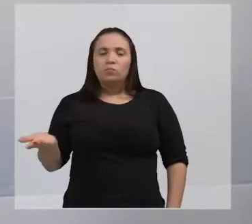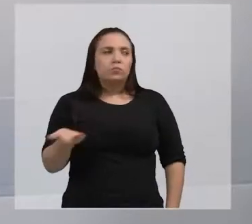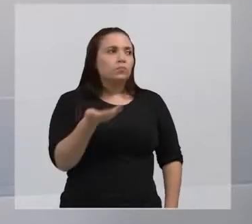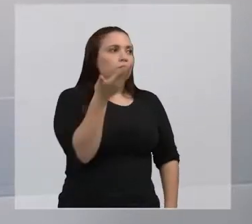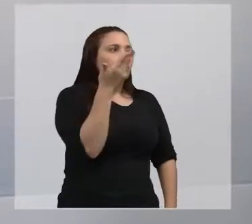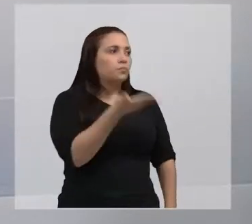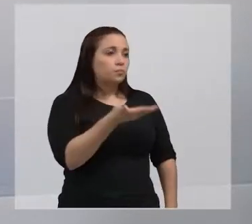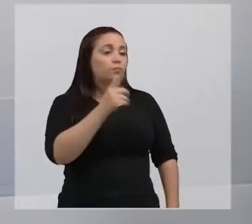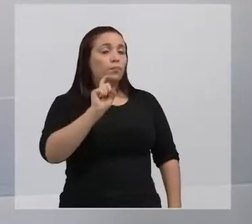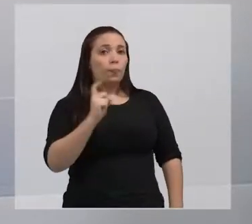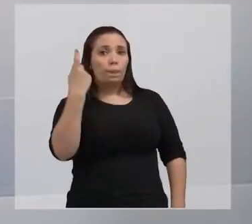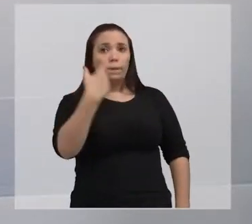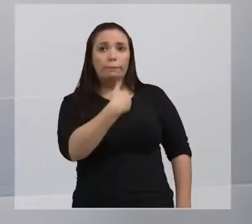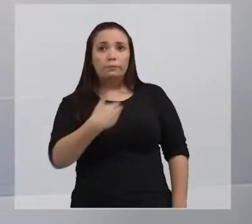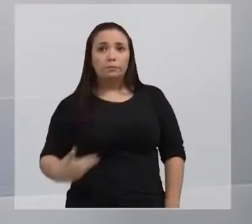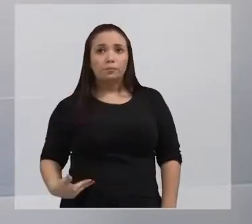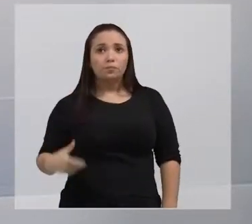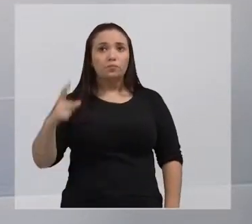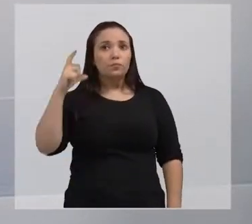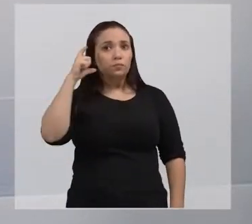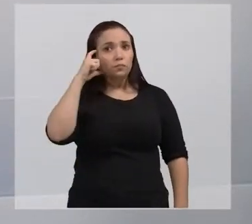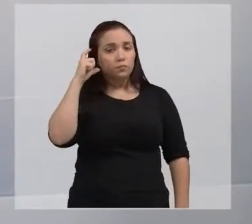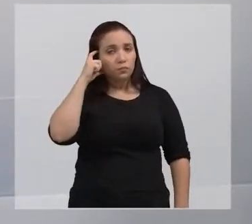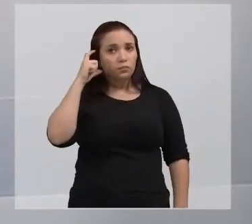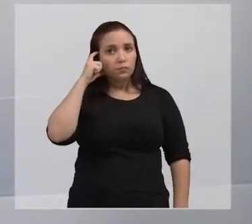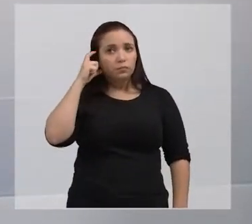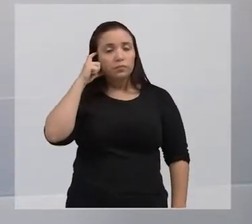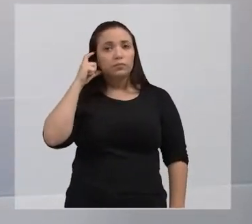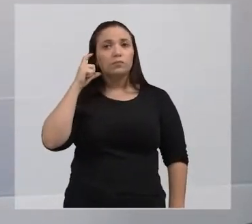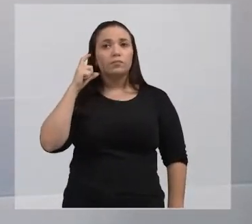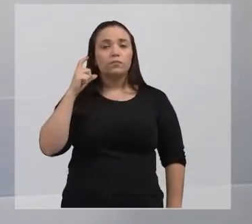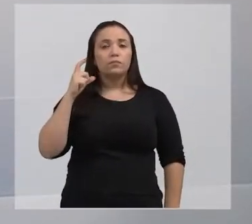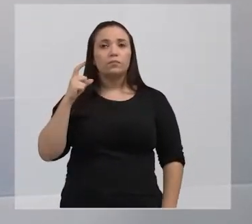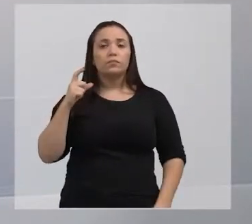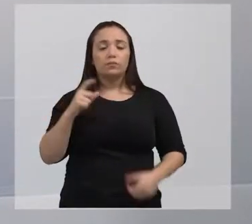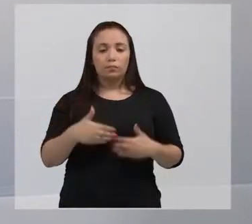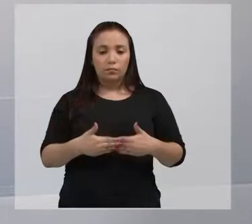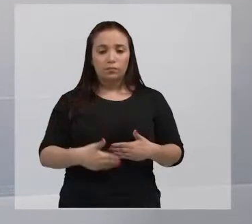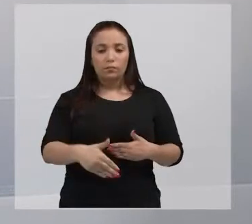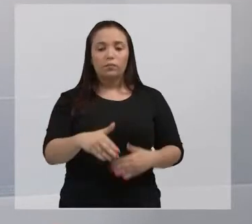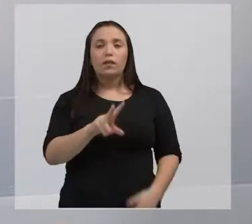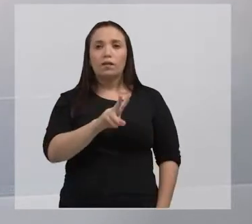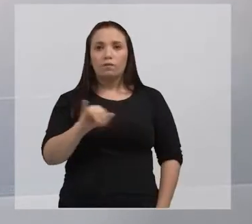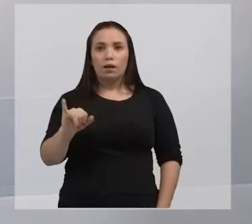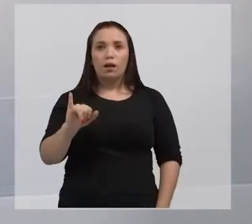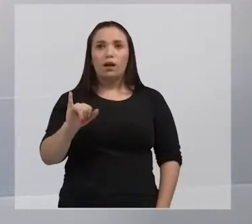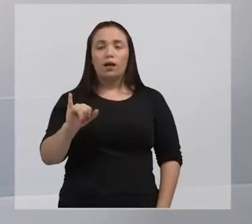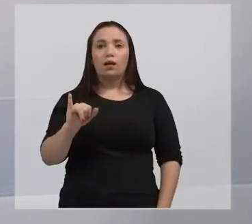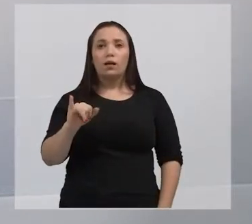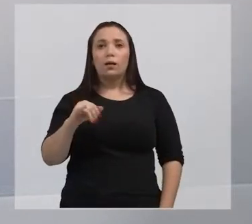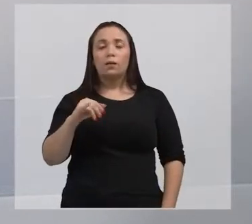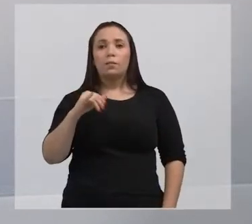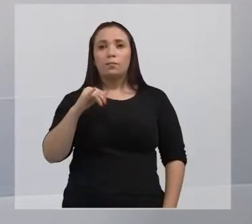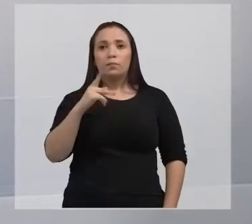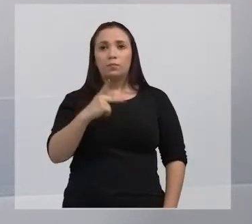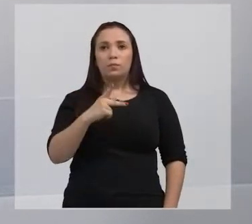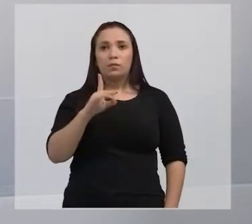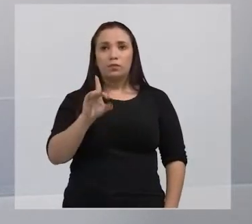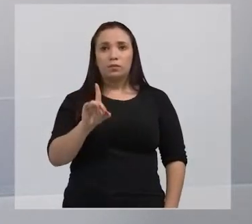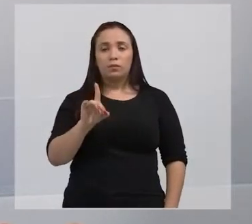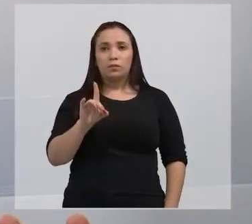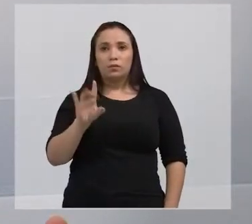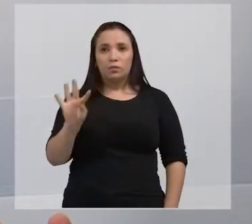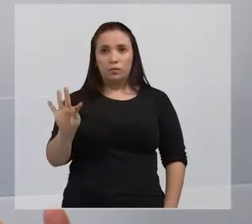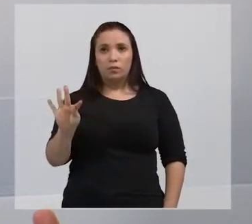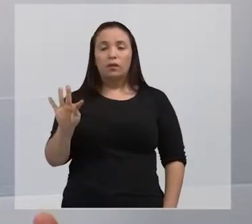Federico, o ex-governador Cid Gomes, nesses próximos finais de semana, ele vai, junto com o Partido Democrático Trabalhista,